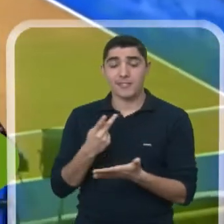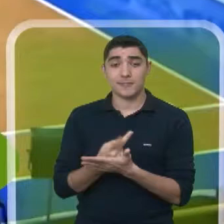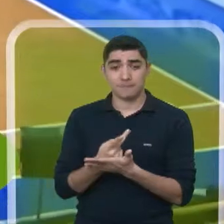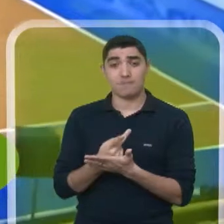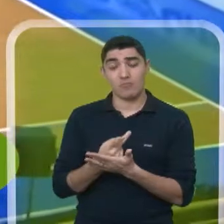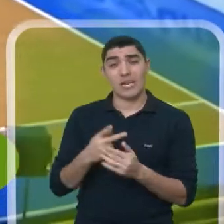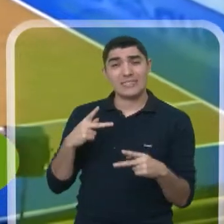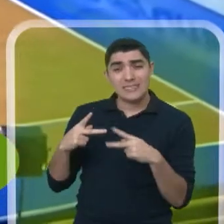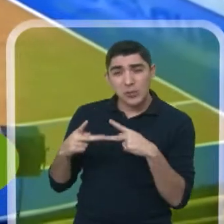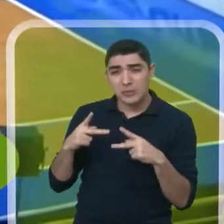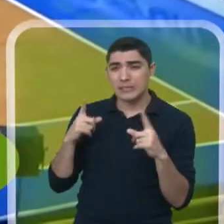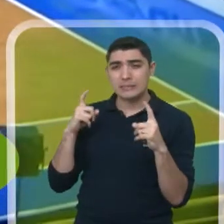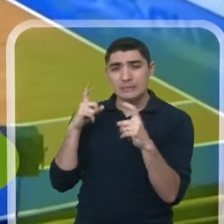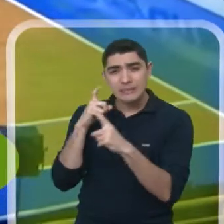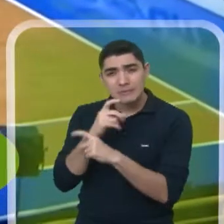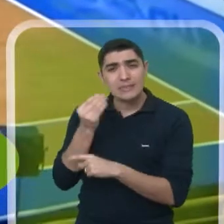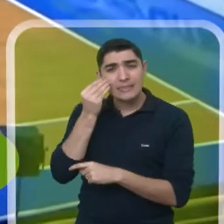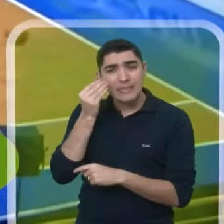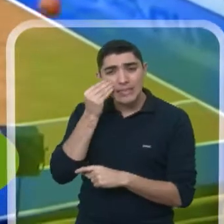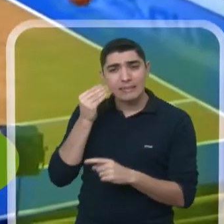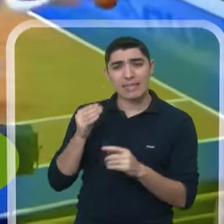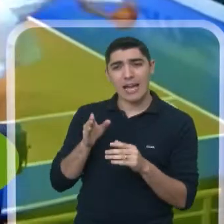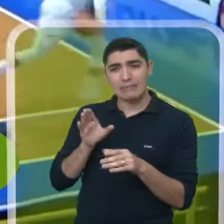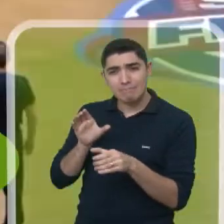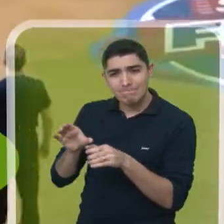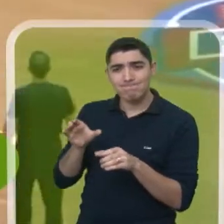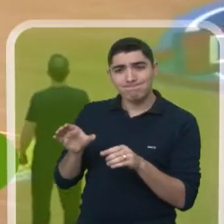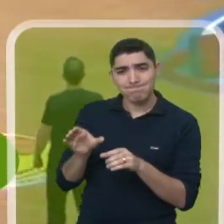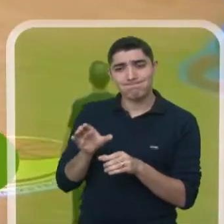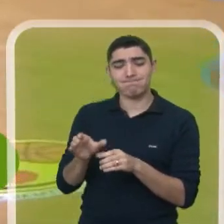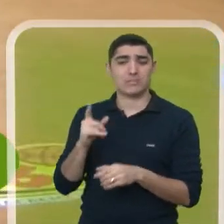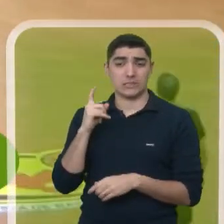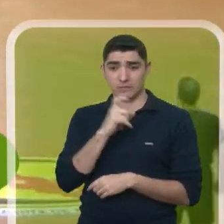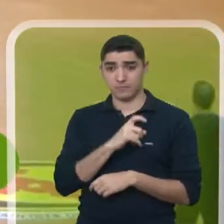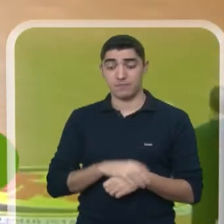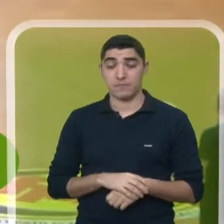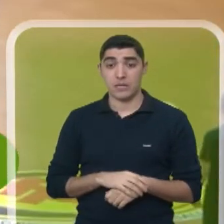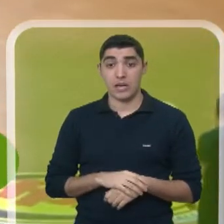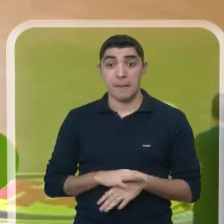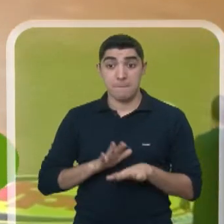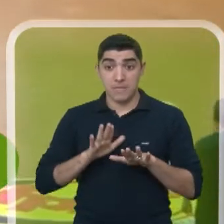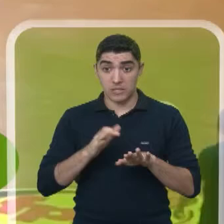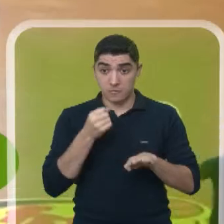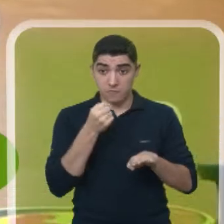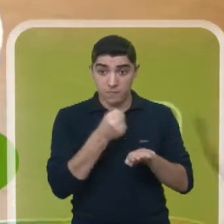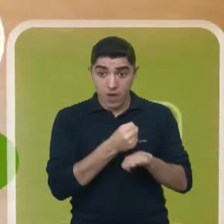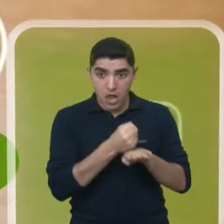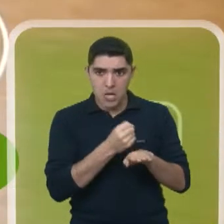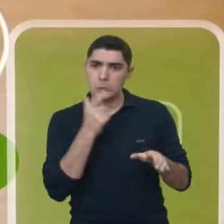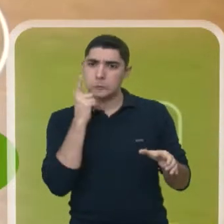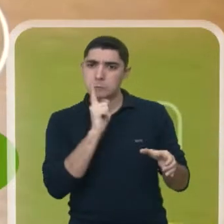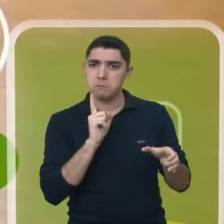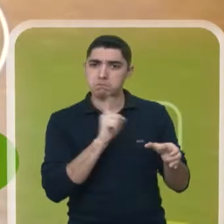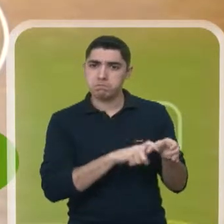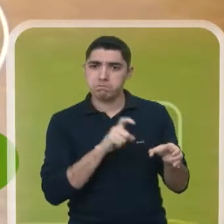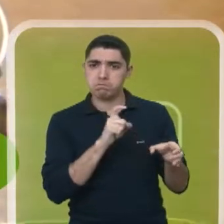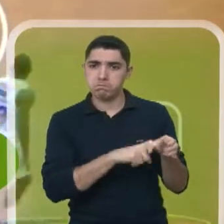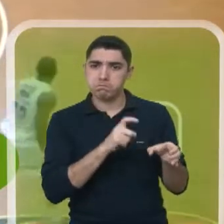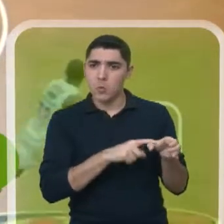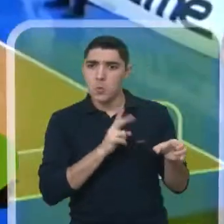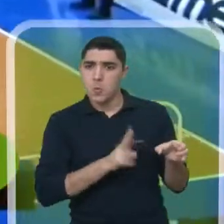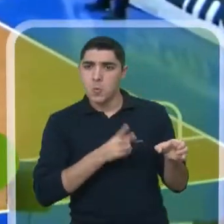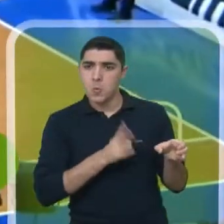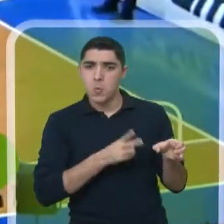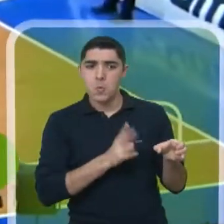encontrava dificuldades para furar a marcação francana, que quando partia ao ataque convertia suas bolas com